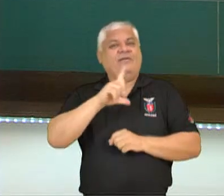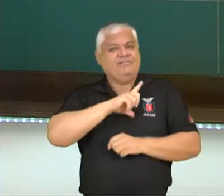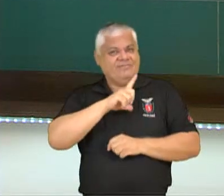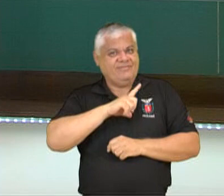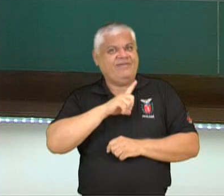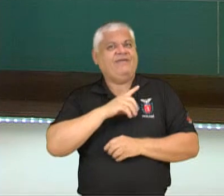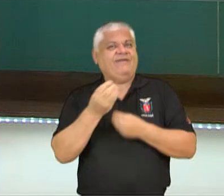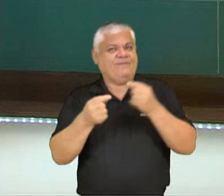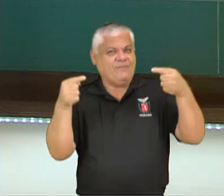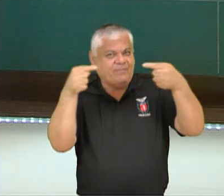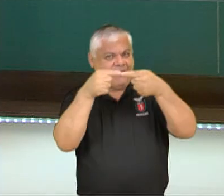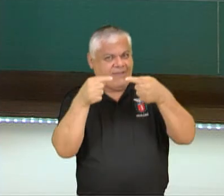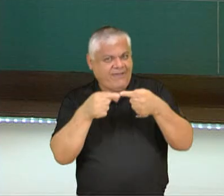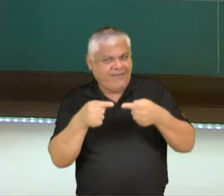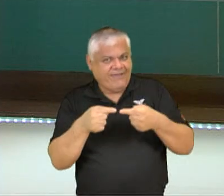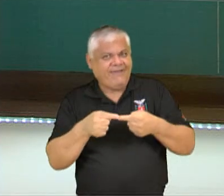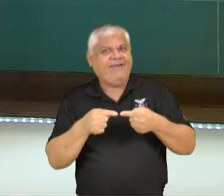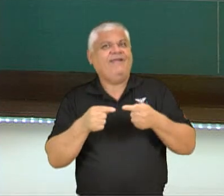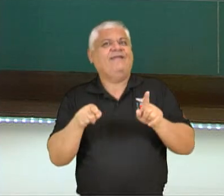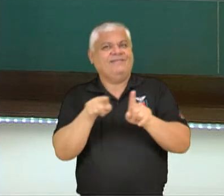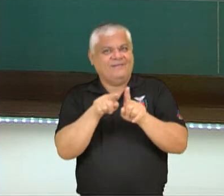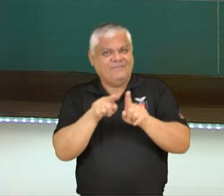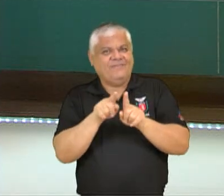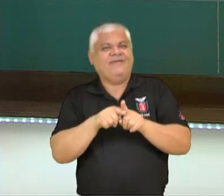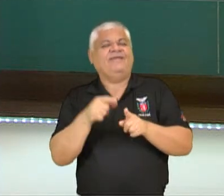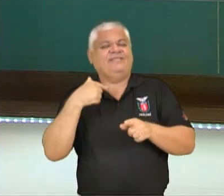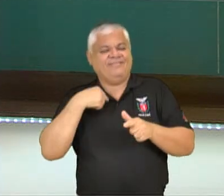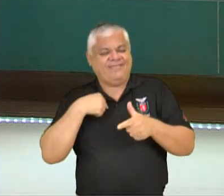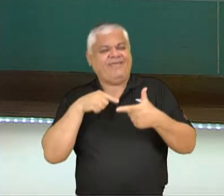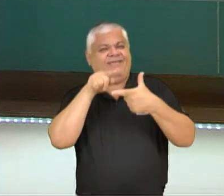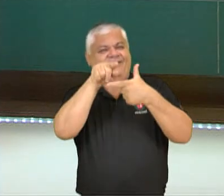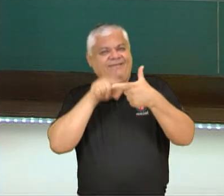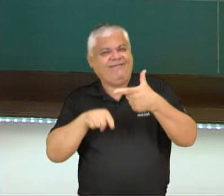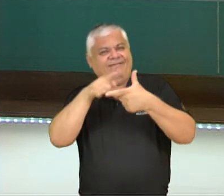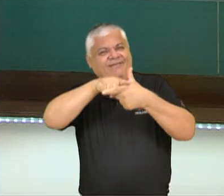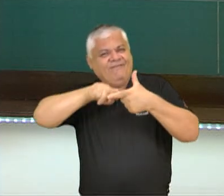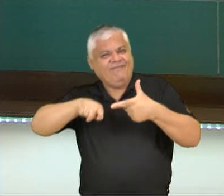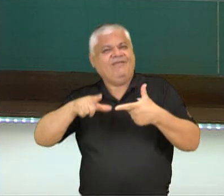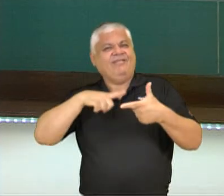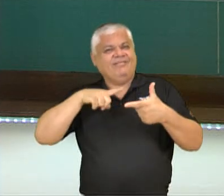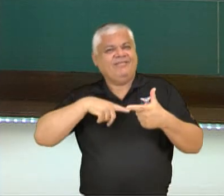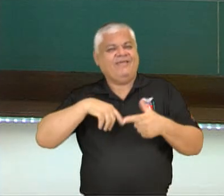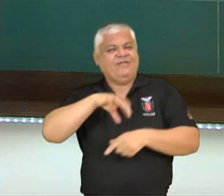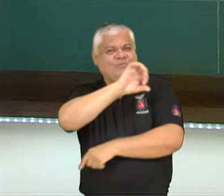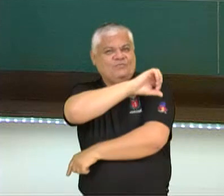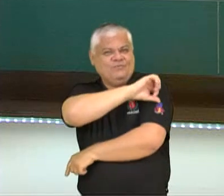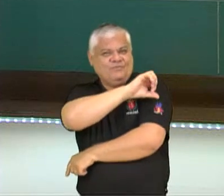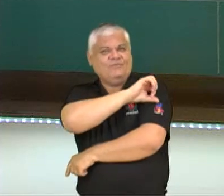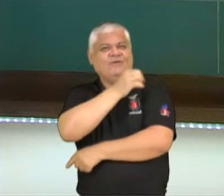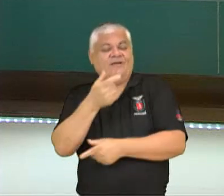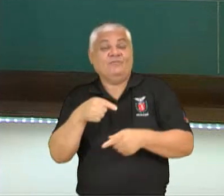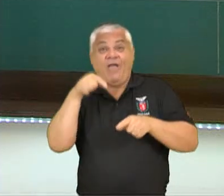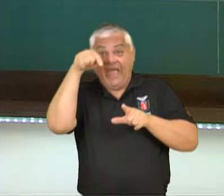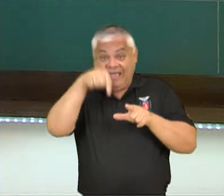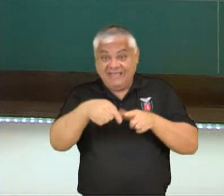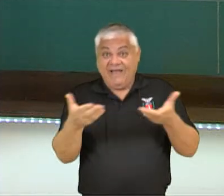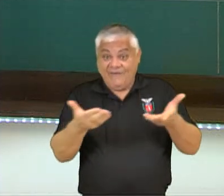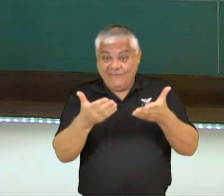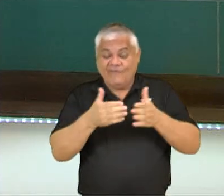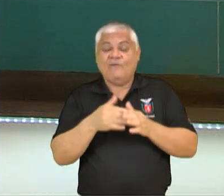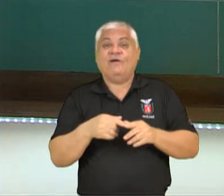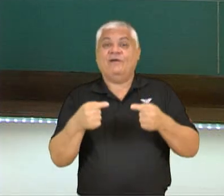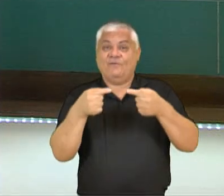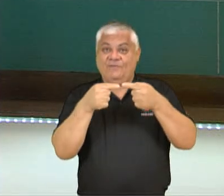relação com as equações do segundo grau, né? Que vocês viram lá, alguns métodos de resolução no 9º ano, e aqui a gente está relacionando as